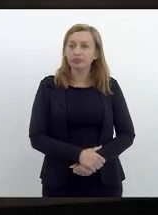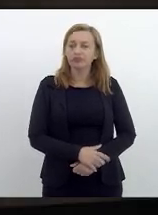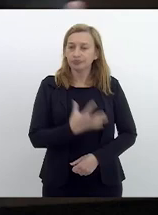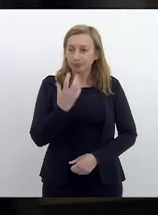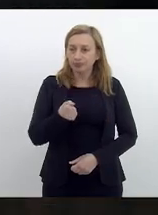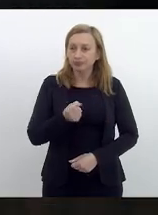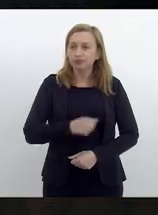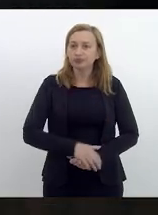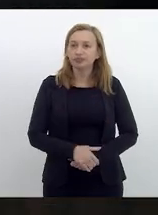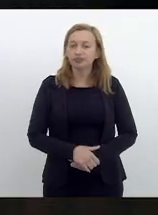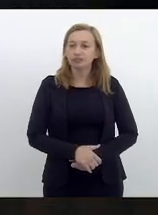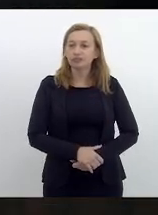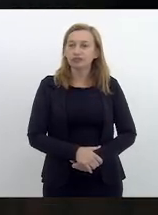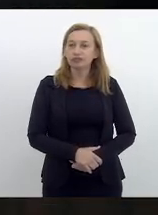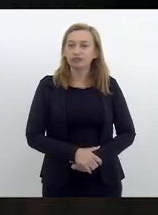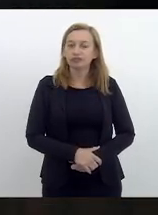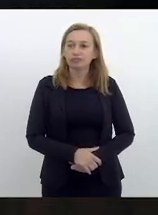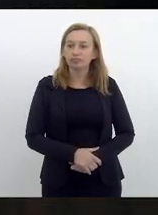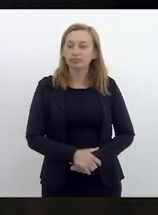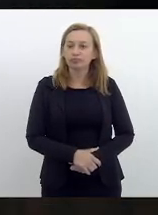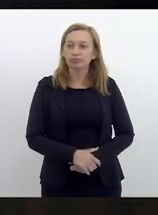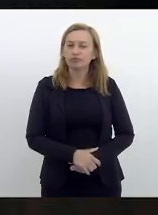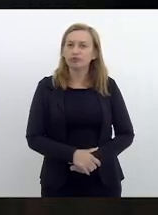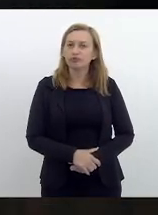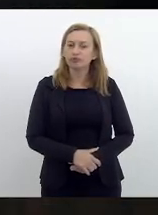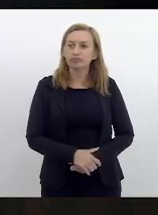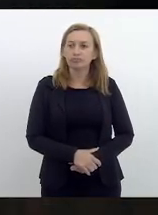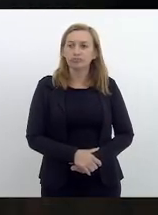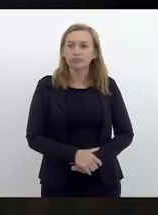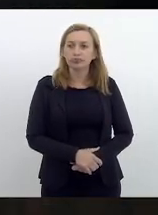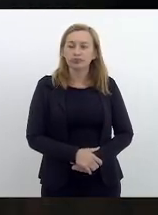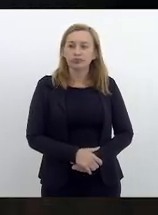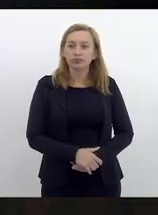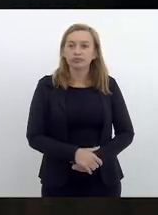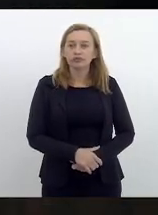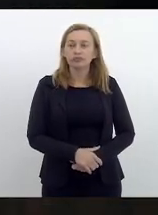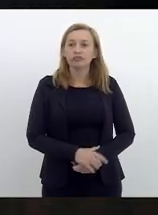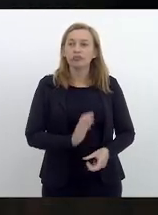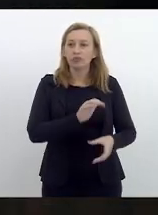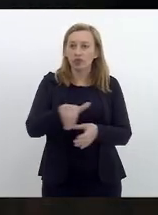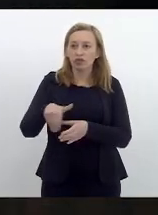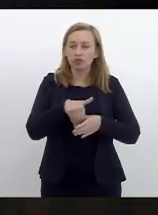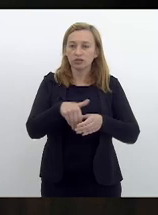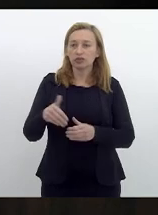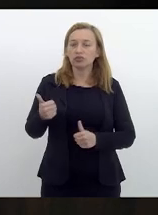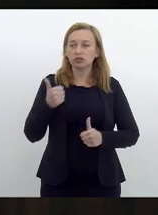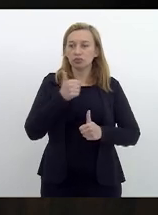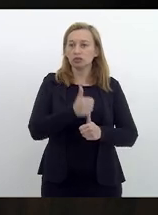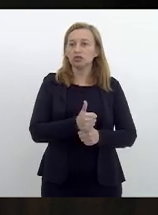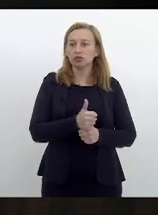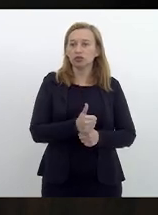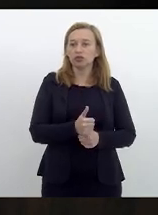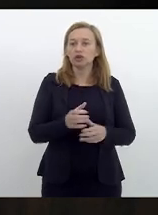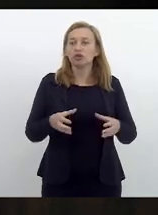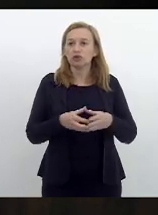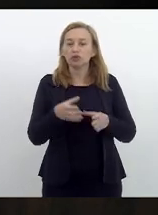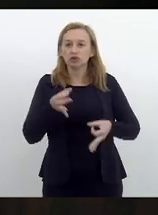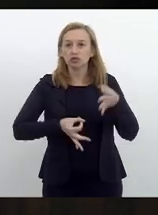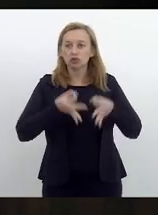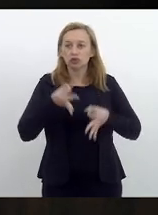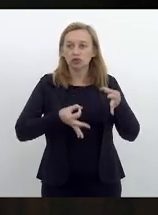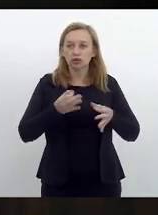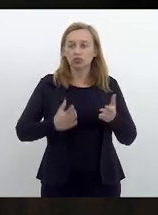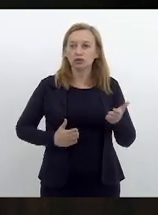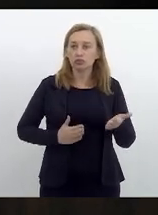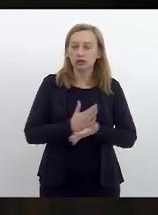Favorável. Os pareceres emitidos em votação substitutivo da Comissão de Constituição e Justiça. Se